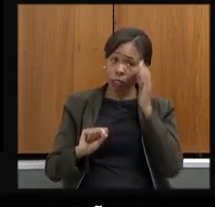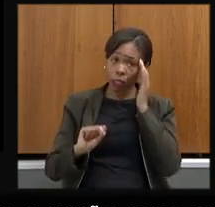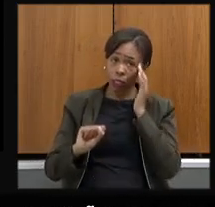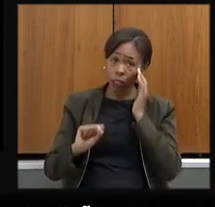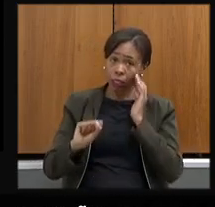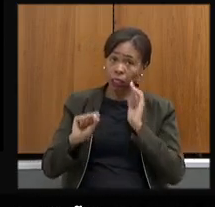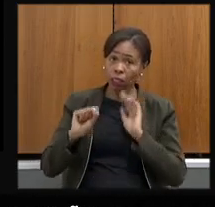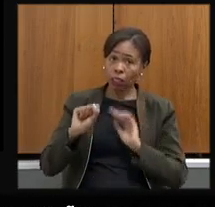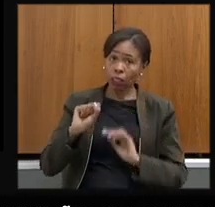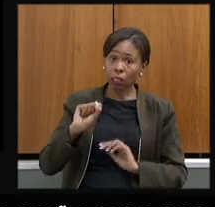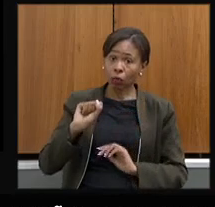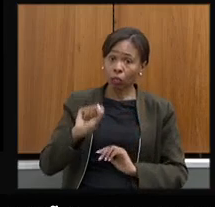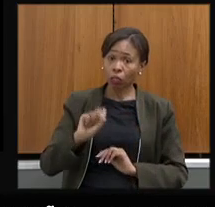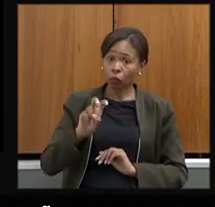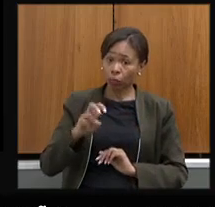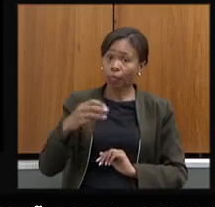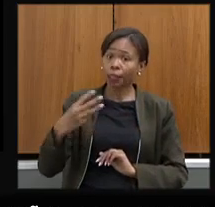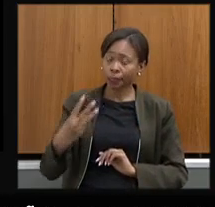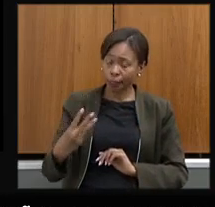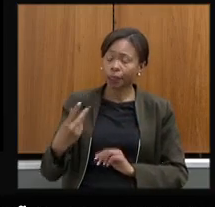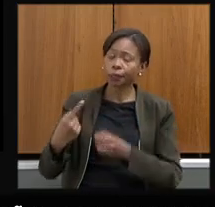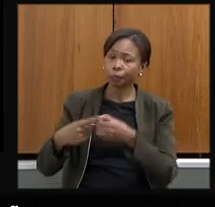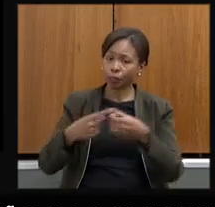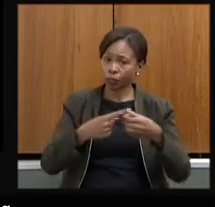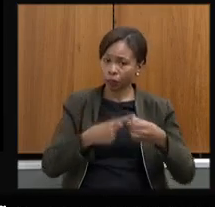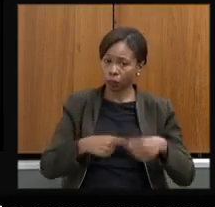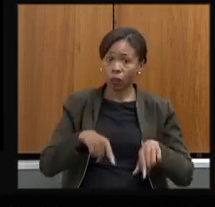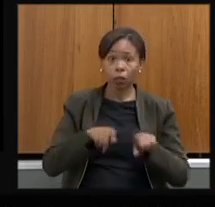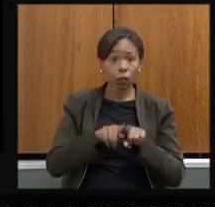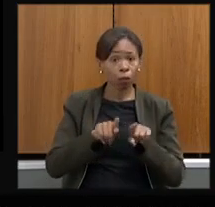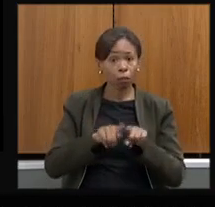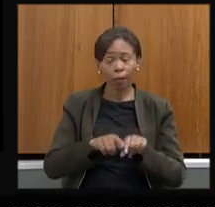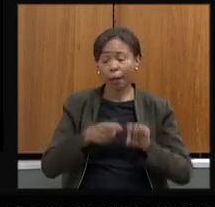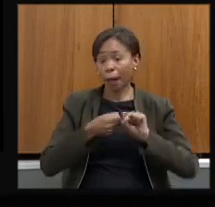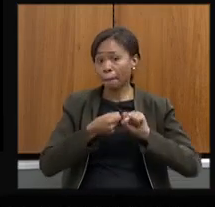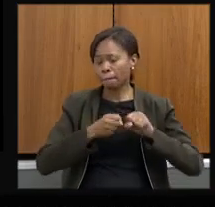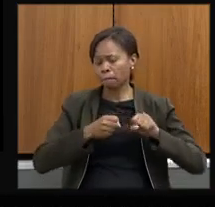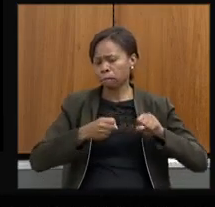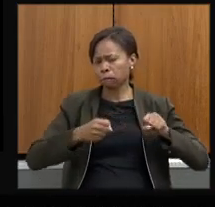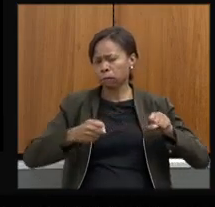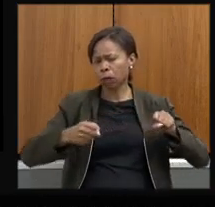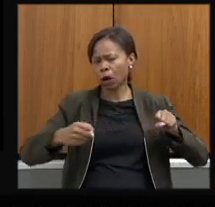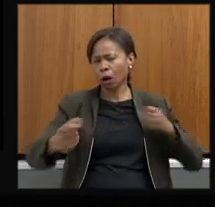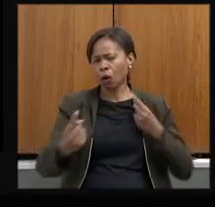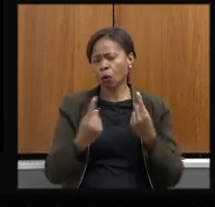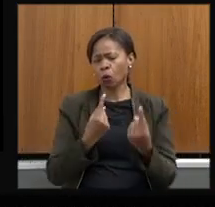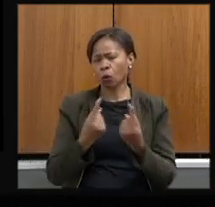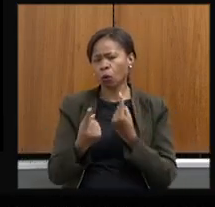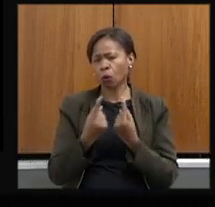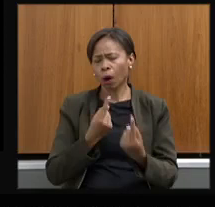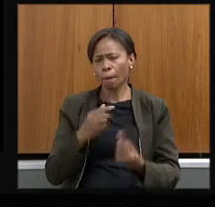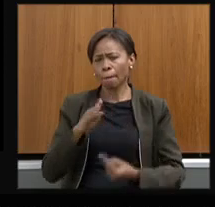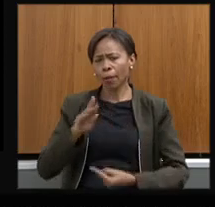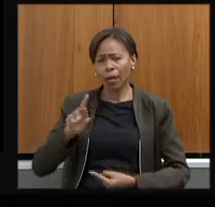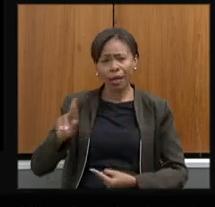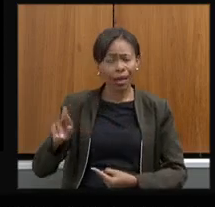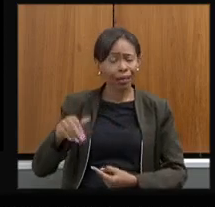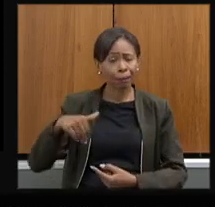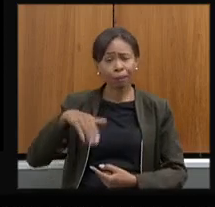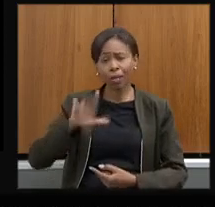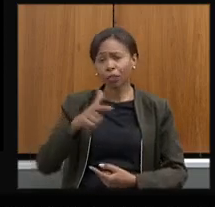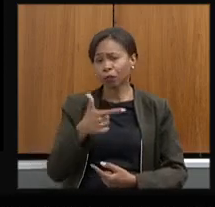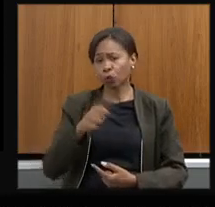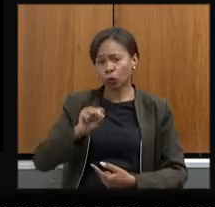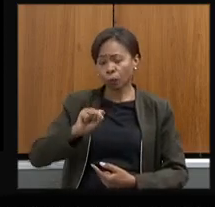maior nos municípios do nosso país apesar de ser o estado com a maior malha rodoviária do Brasil com mais de 28 mil